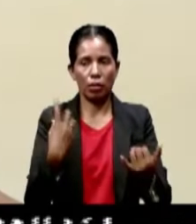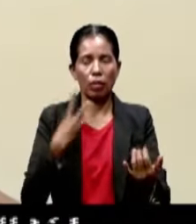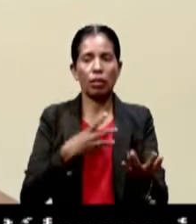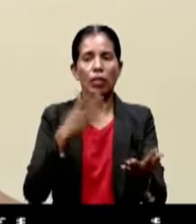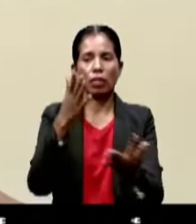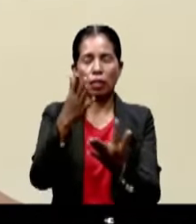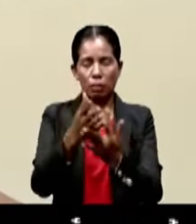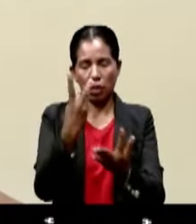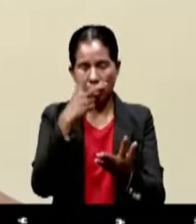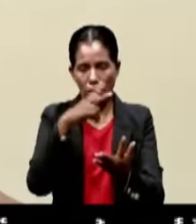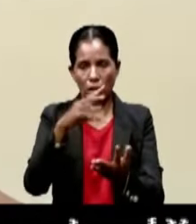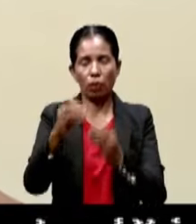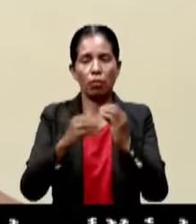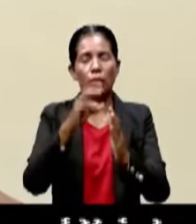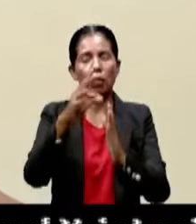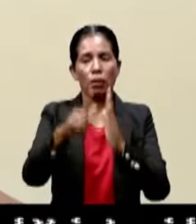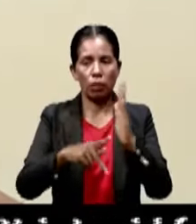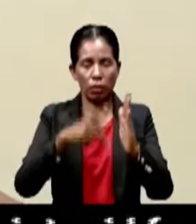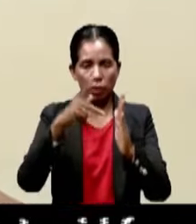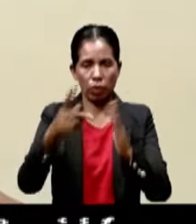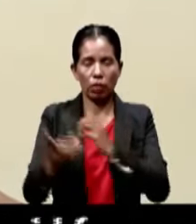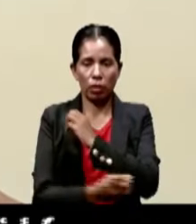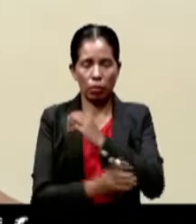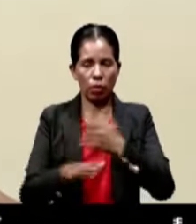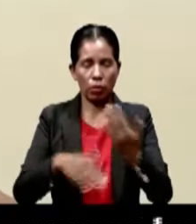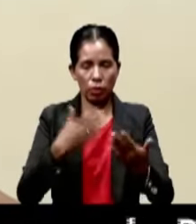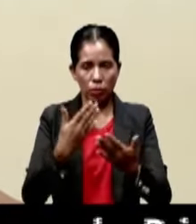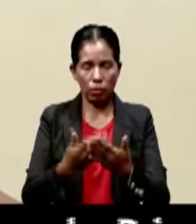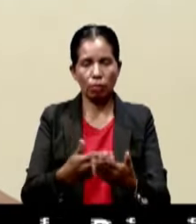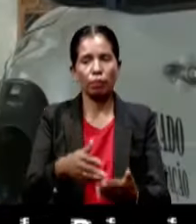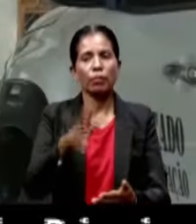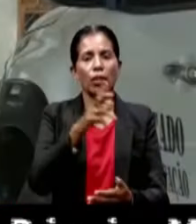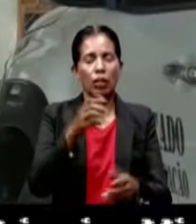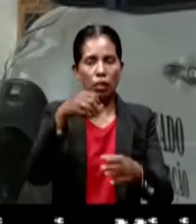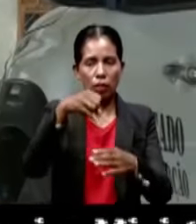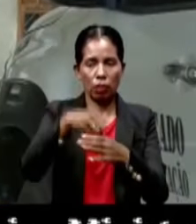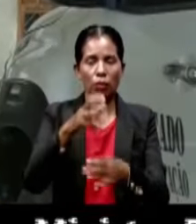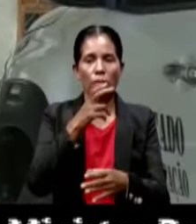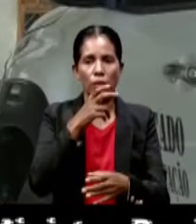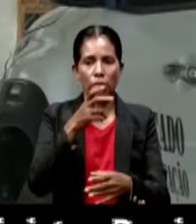ela e elaboração currículo ba disciplina hoti terceiro ciclo inclui português.